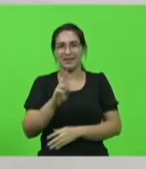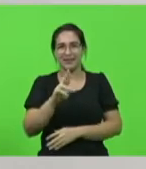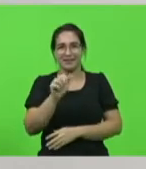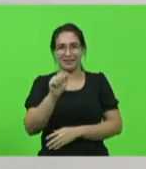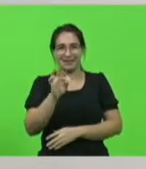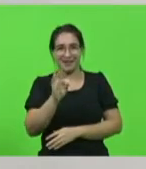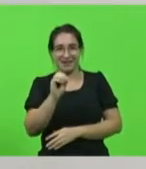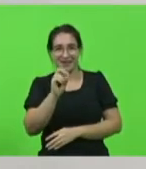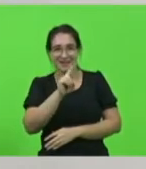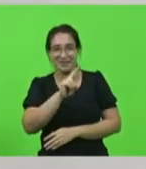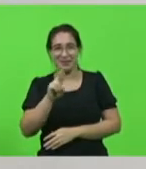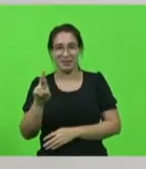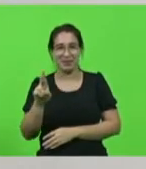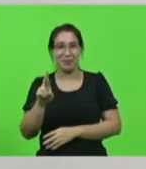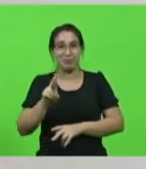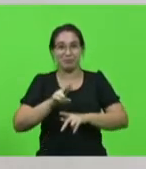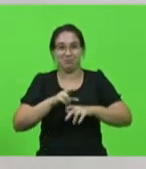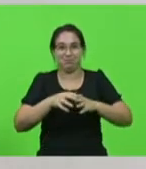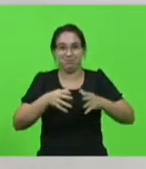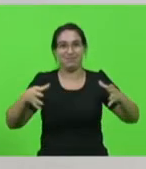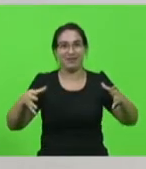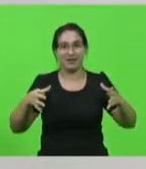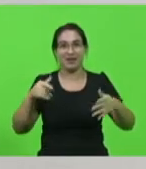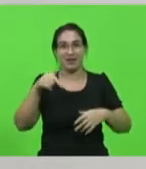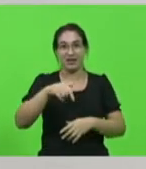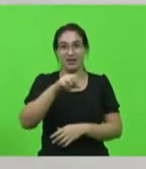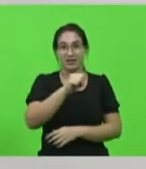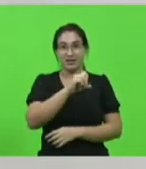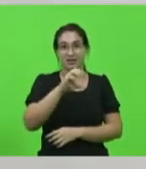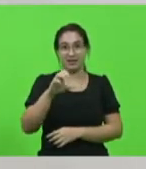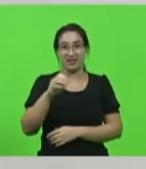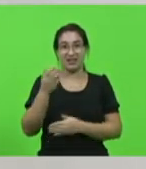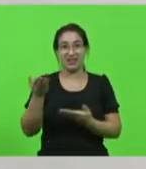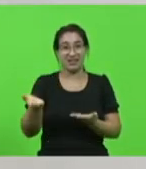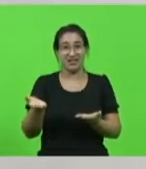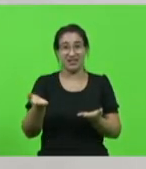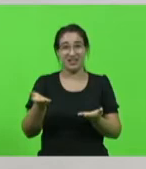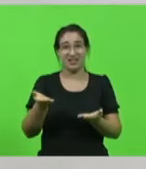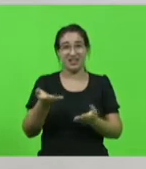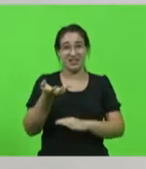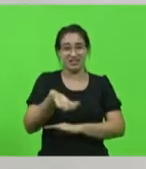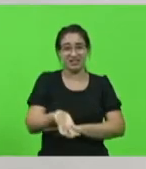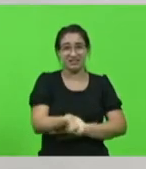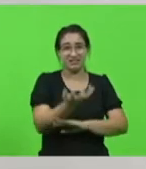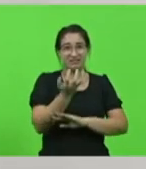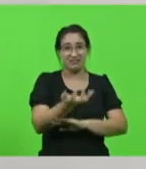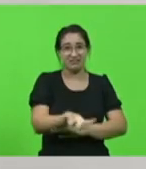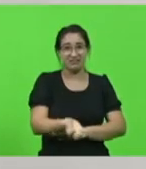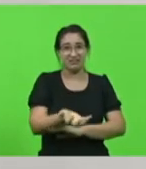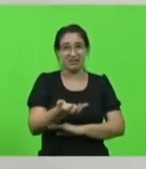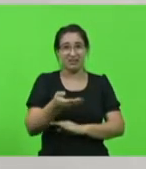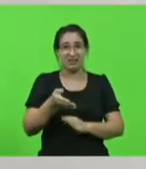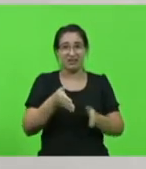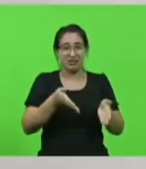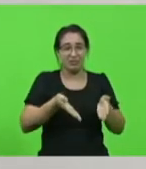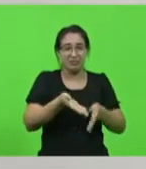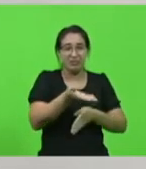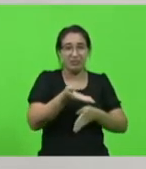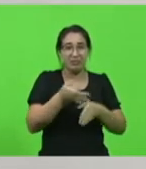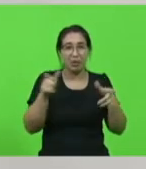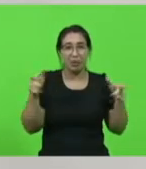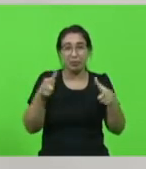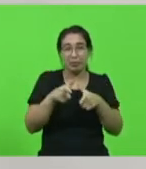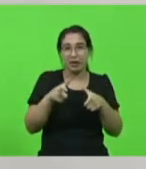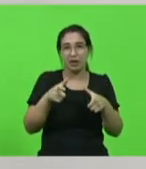viadutos, aqui em Santa Catarina, aquele tratorzinho, empurrando um pozinho preto para dentro de um buraco, o